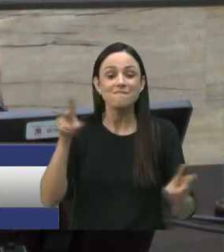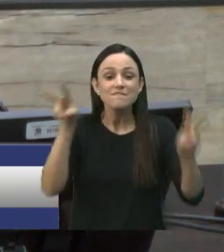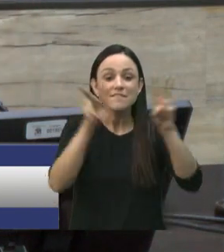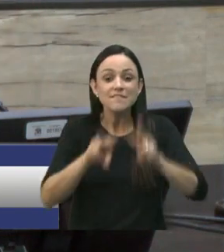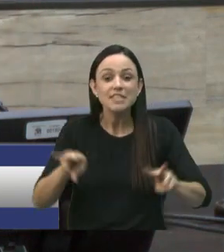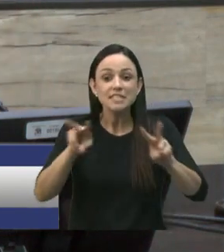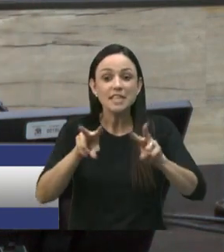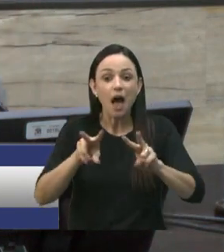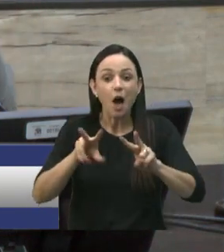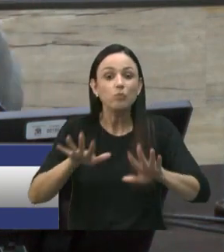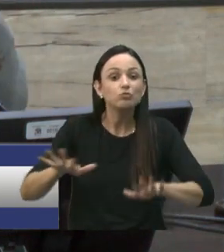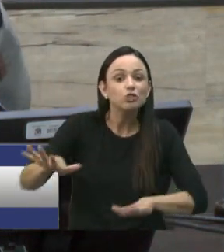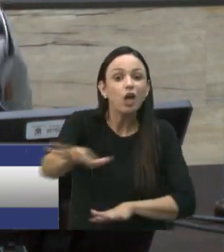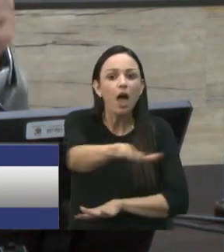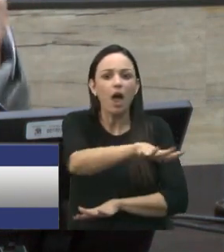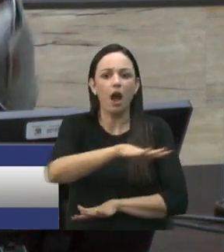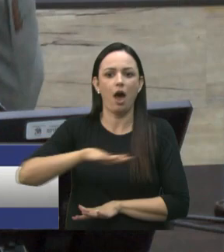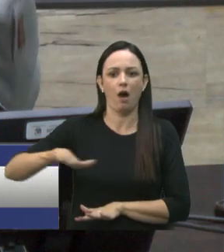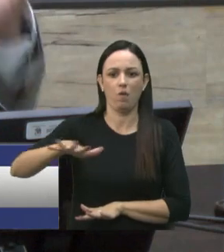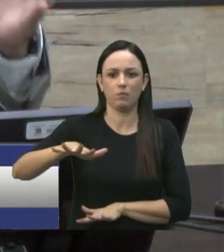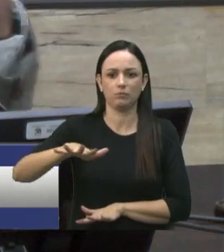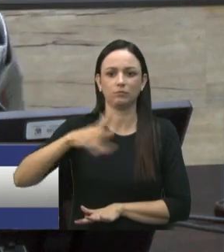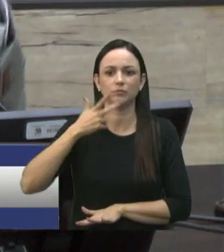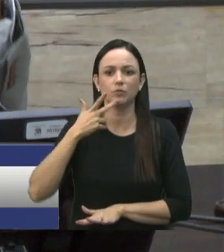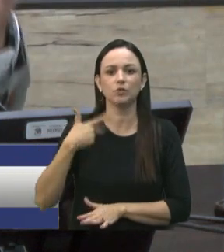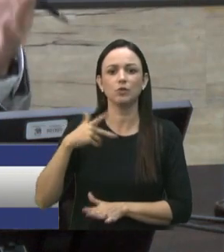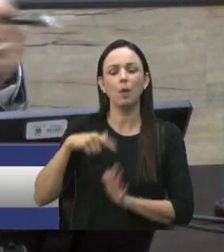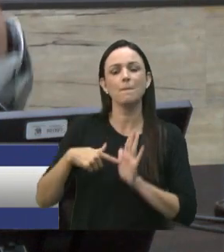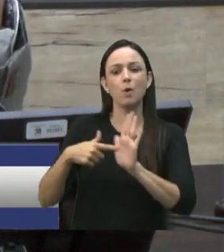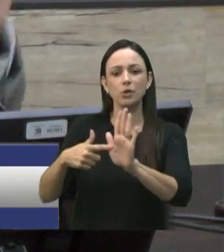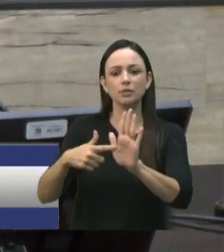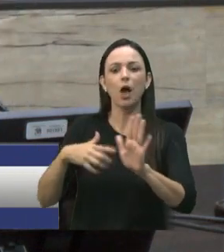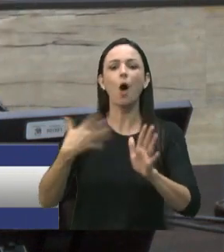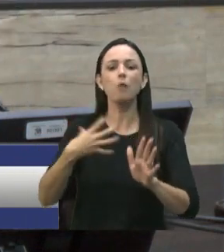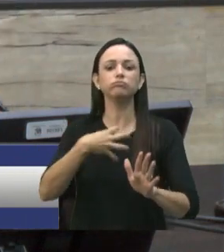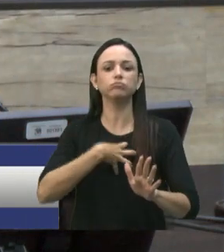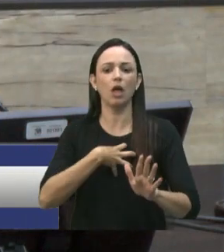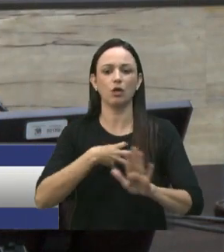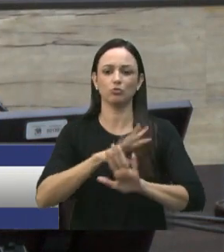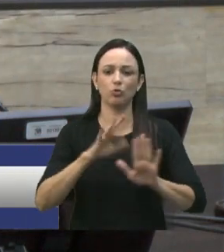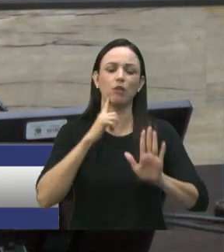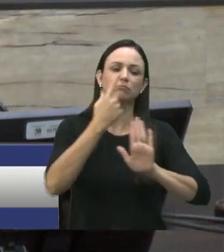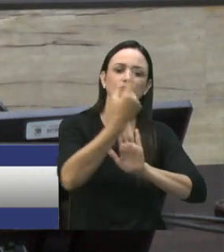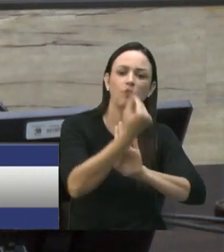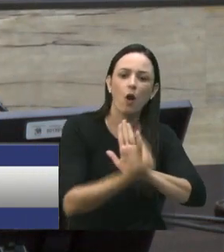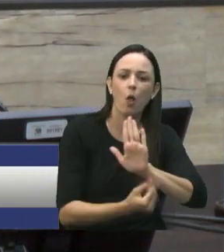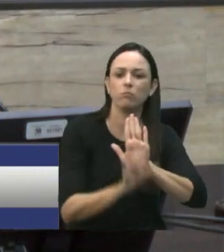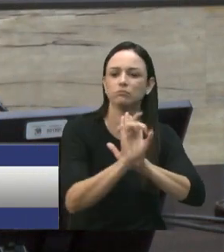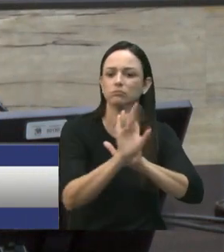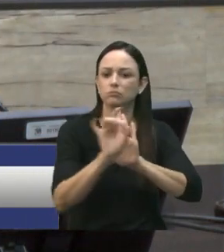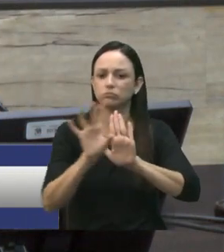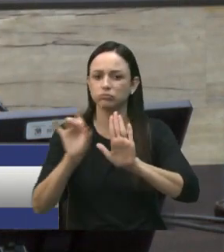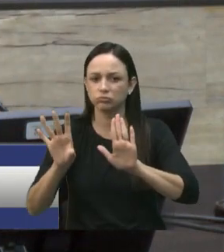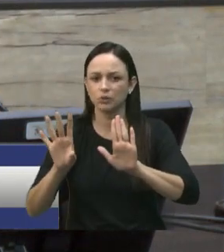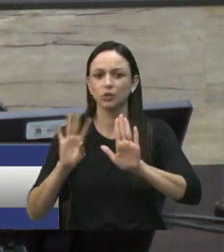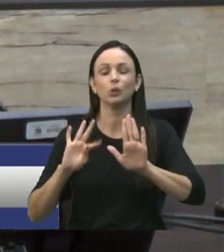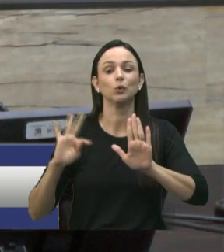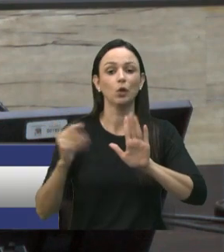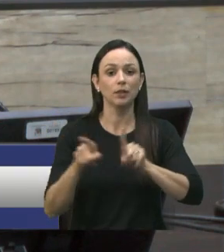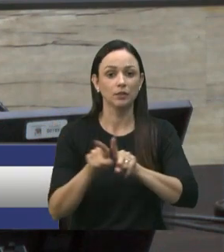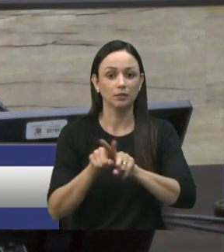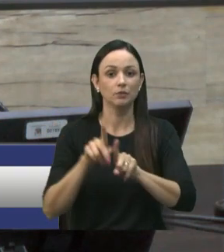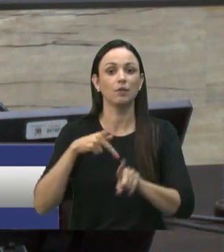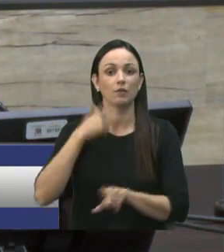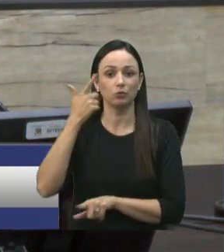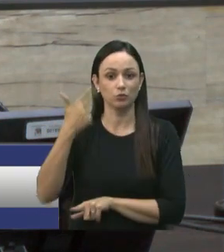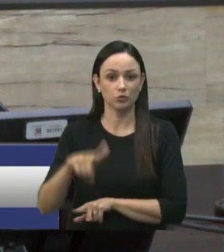quer colocar para vocês é o formato que nós estamos apresentando com os valores e agora vai na sua totalidade também. Mais uma vez,